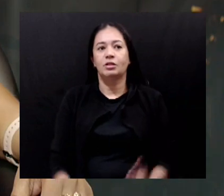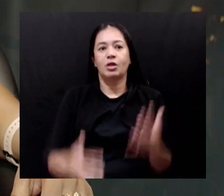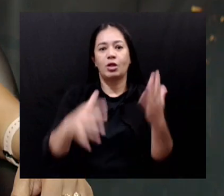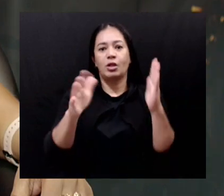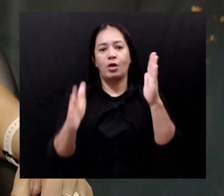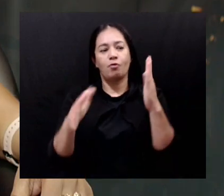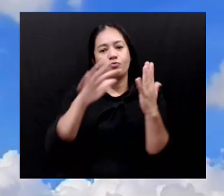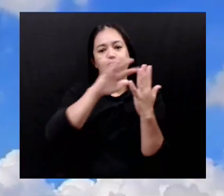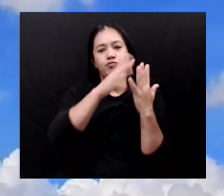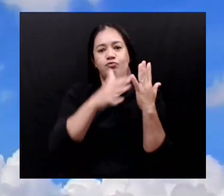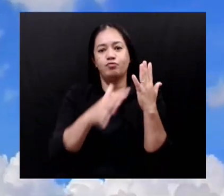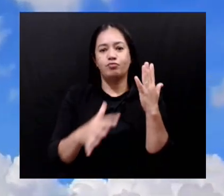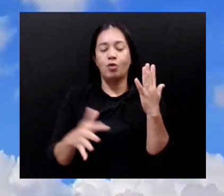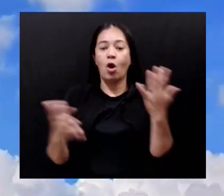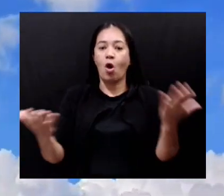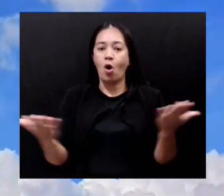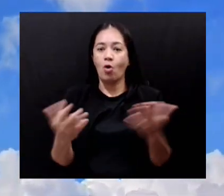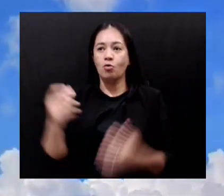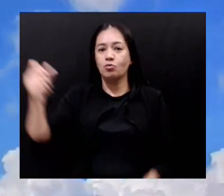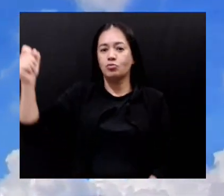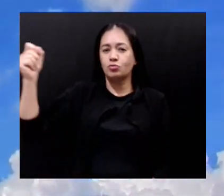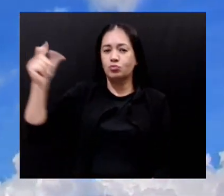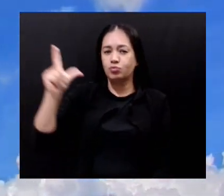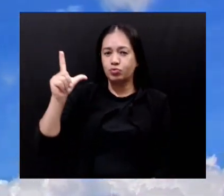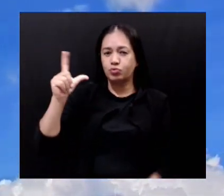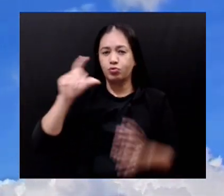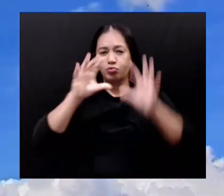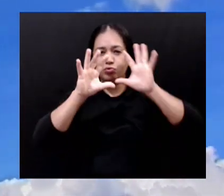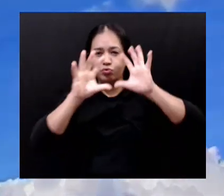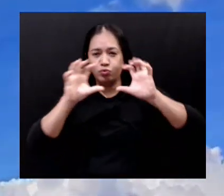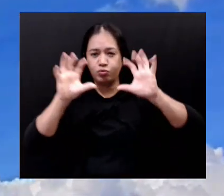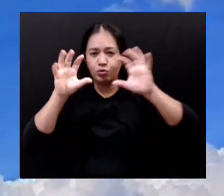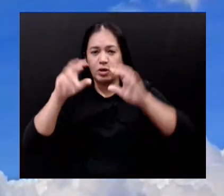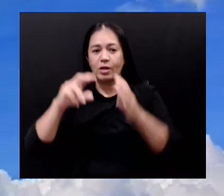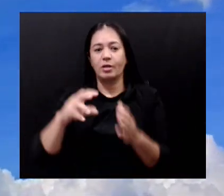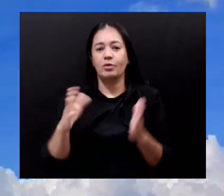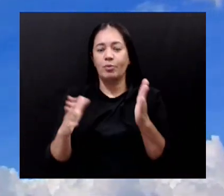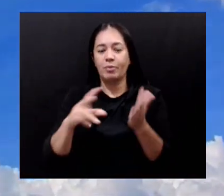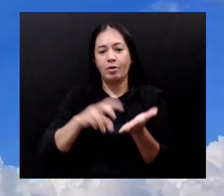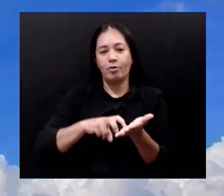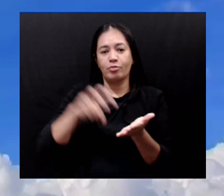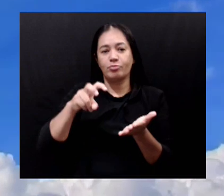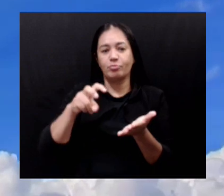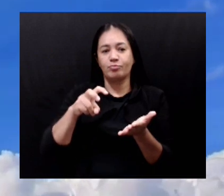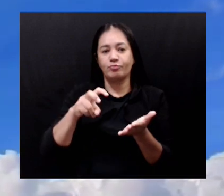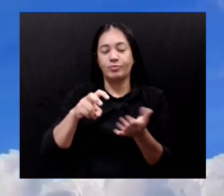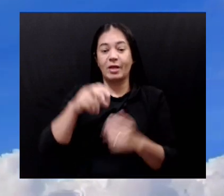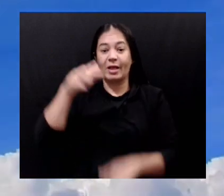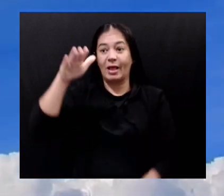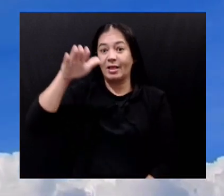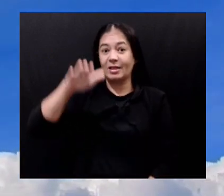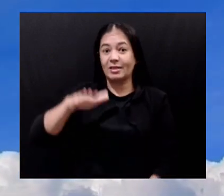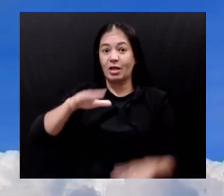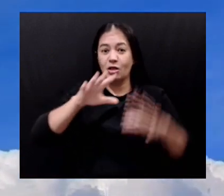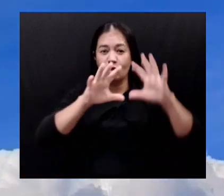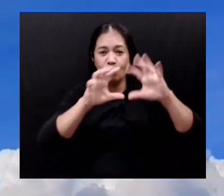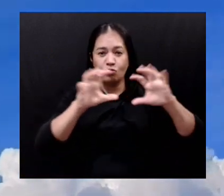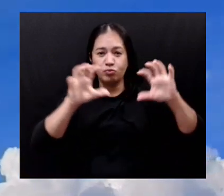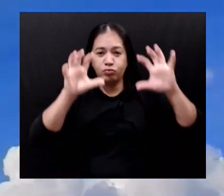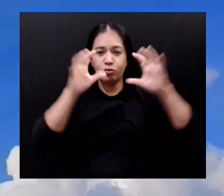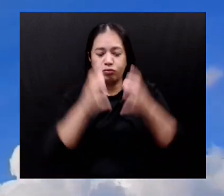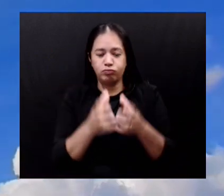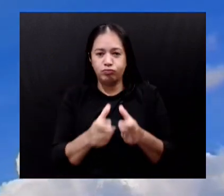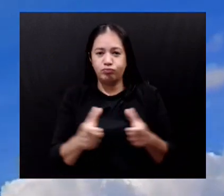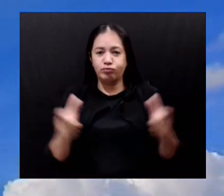de sol entre nuvens durante a manhã, aumento de nuvens no período da tarde e a temperatura mínima 15,